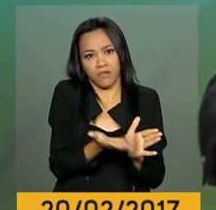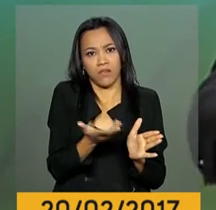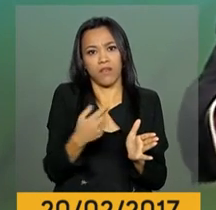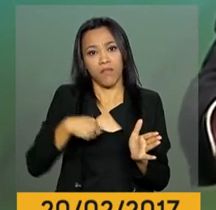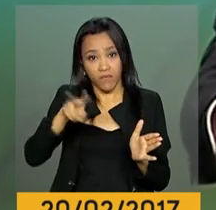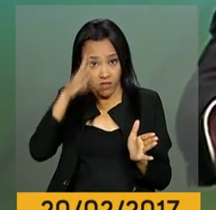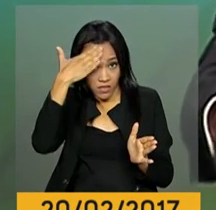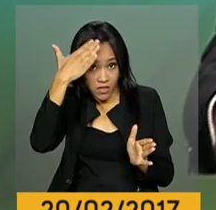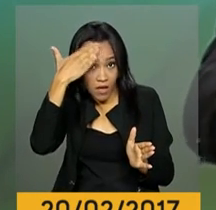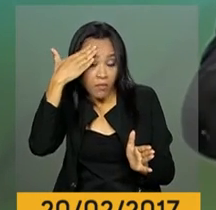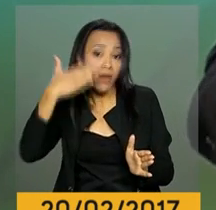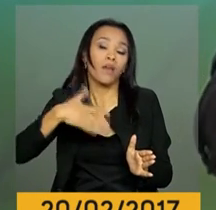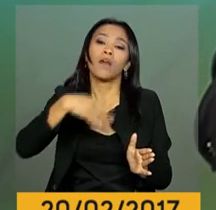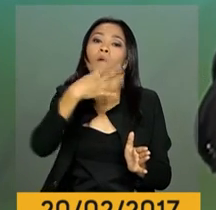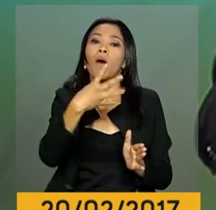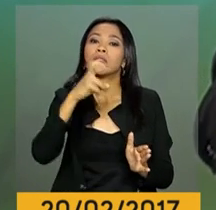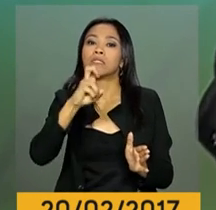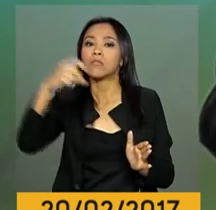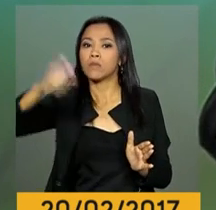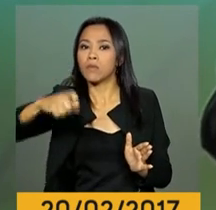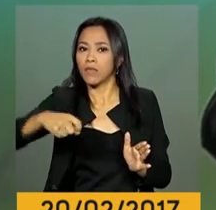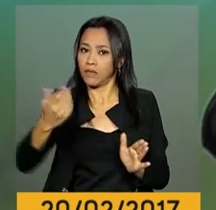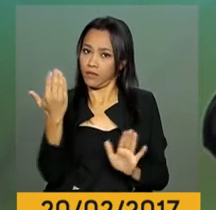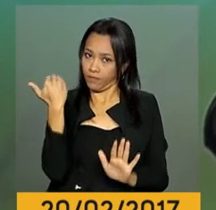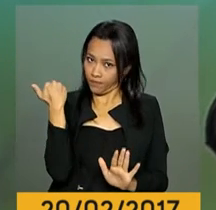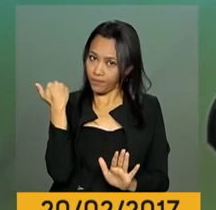da recessão nesses 4, 5, 6 meses, né?